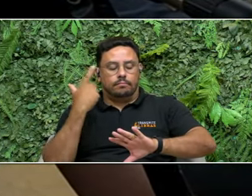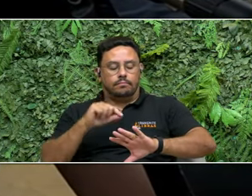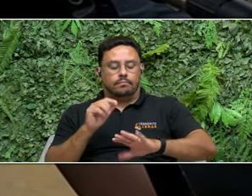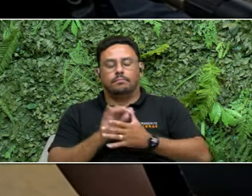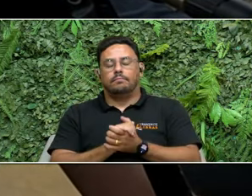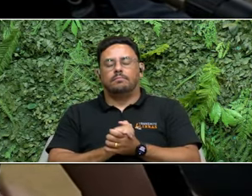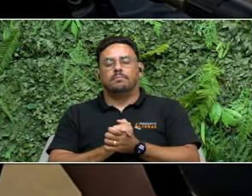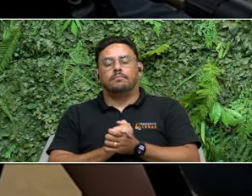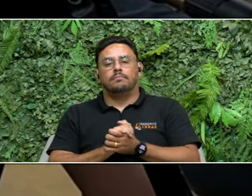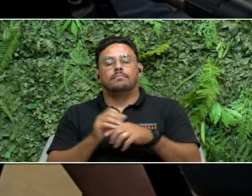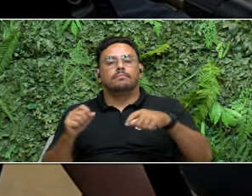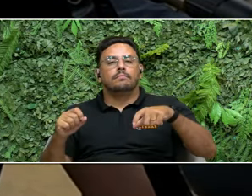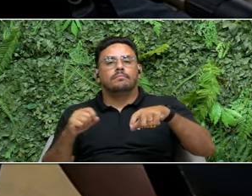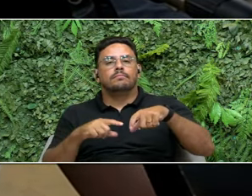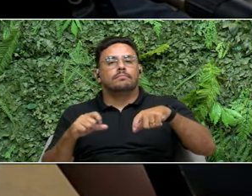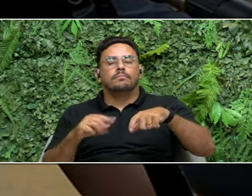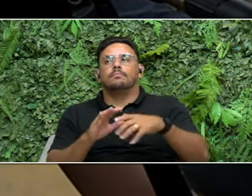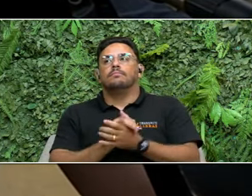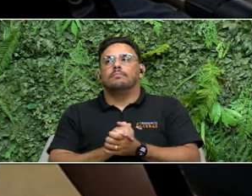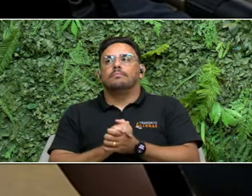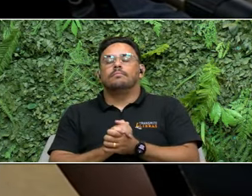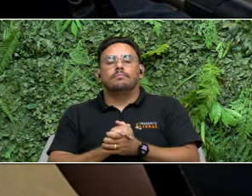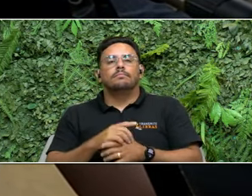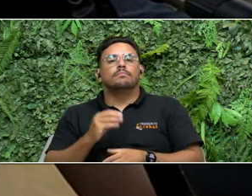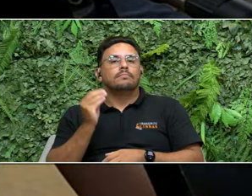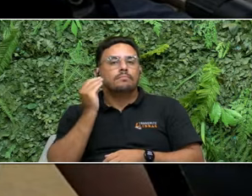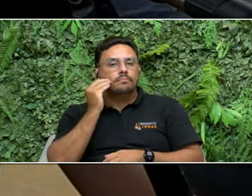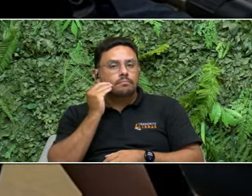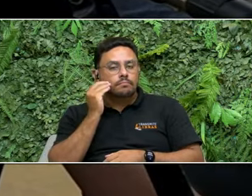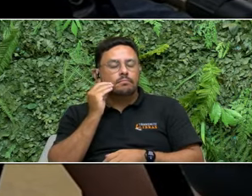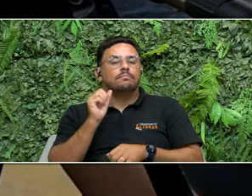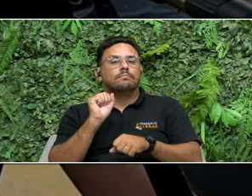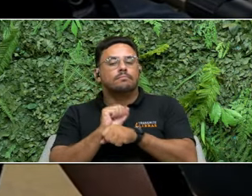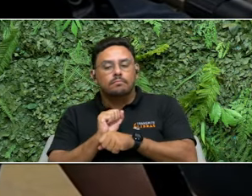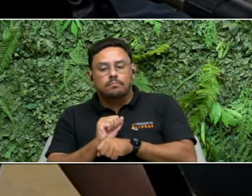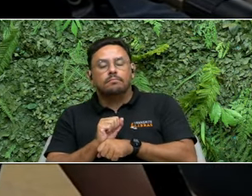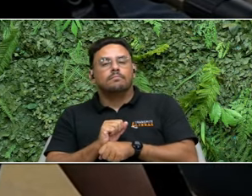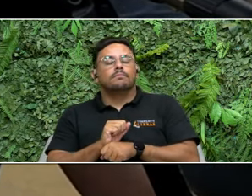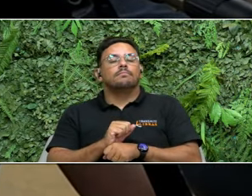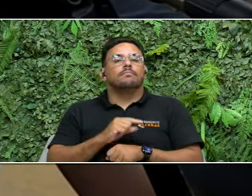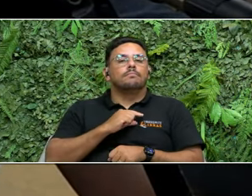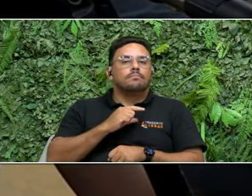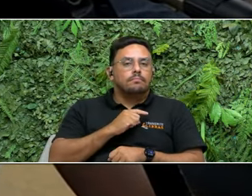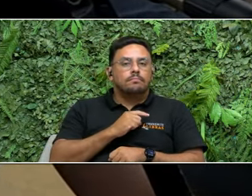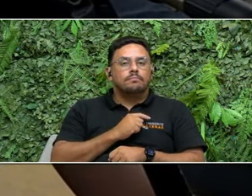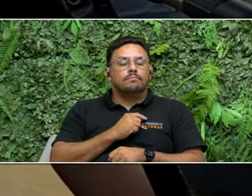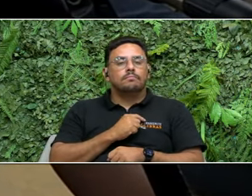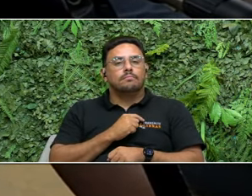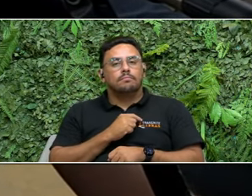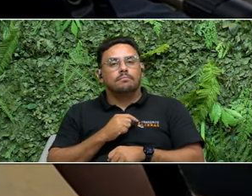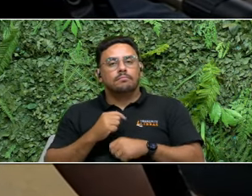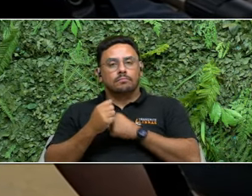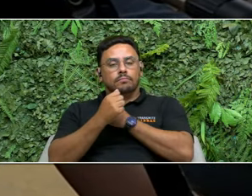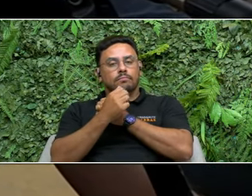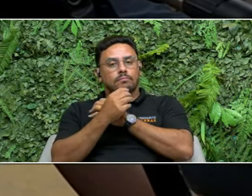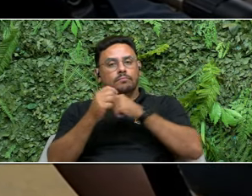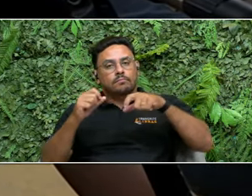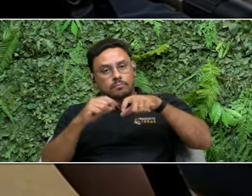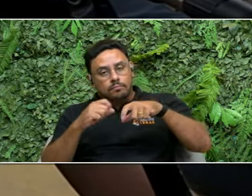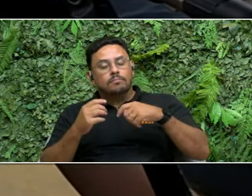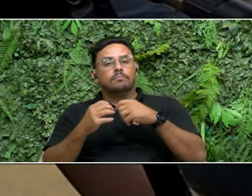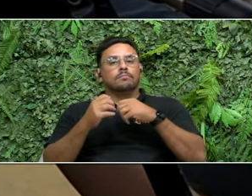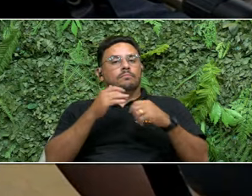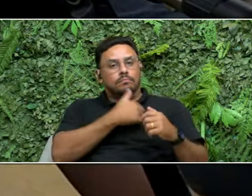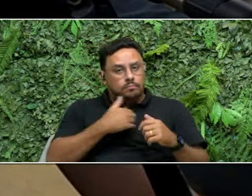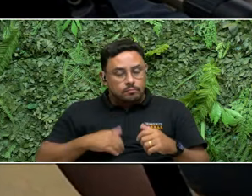concluir Gol não conseguiu chutar o Cruzeiro chegou nas bolas paradas nas faltas feitas pela defesa do Atlético mas a o comportamento